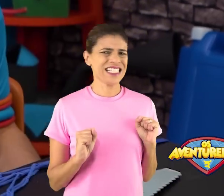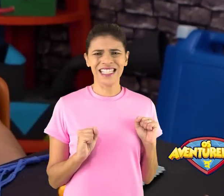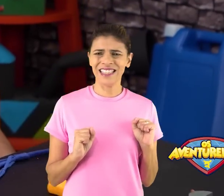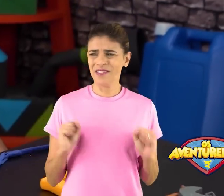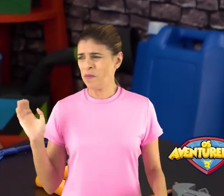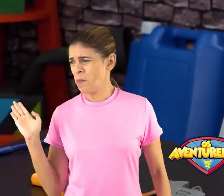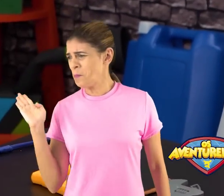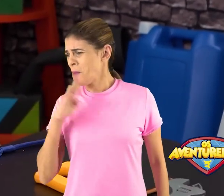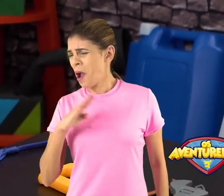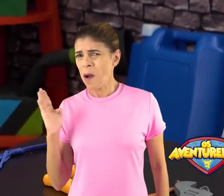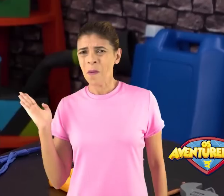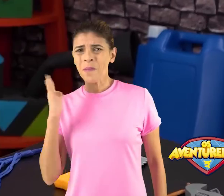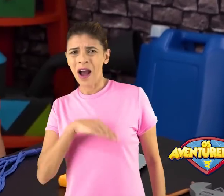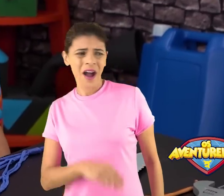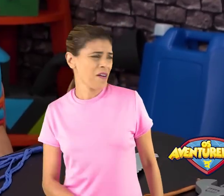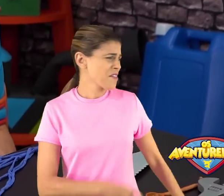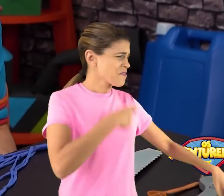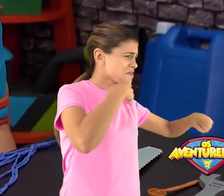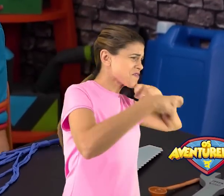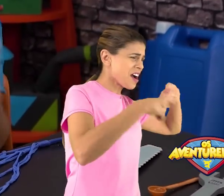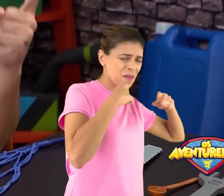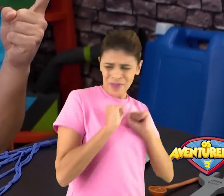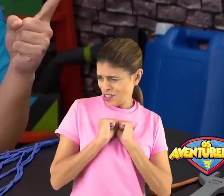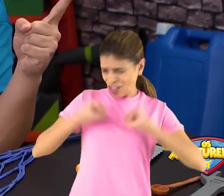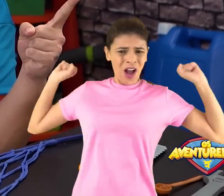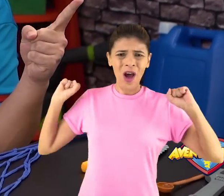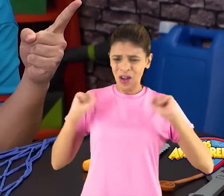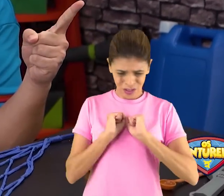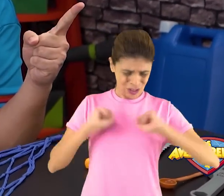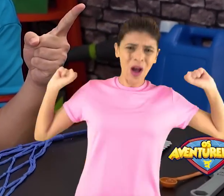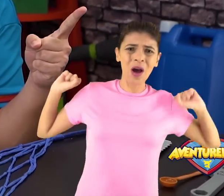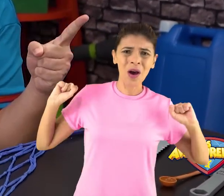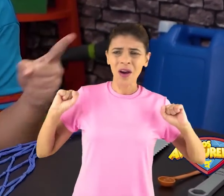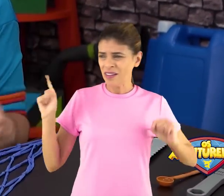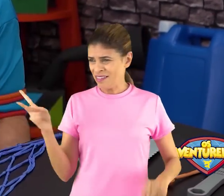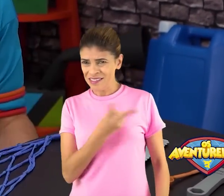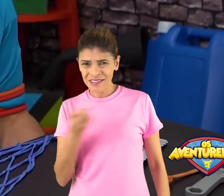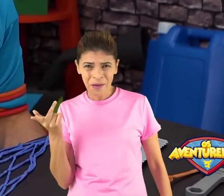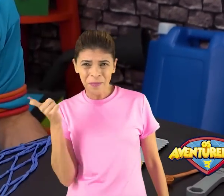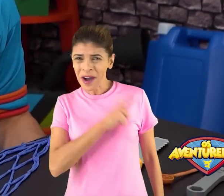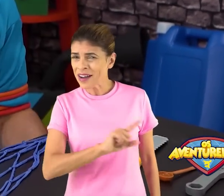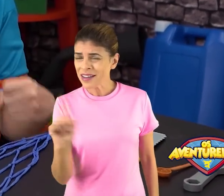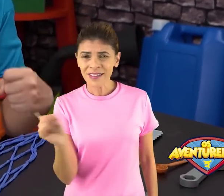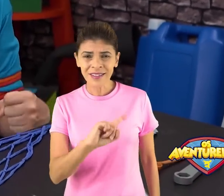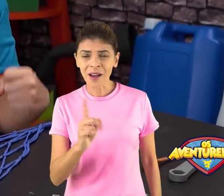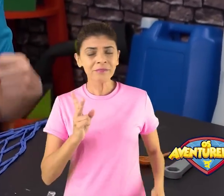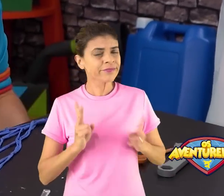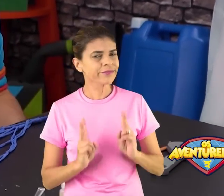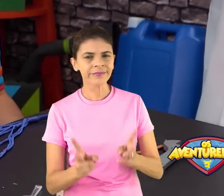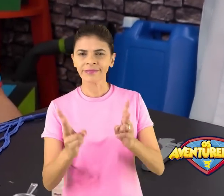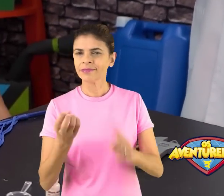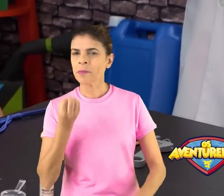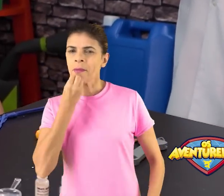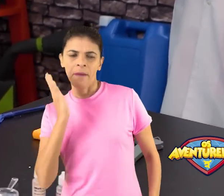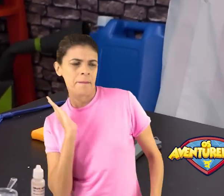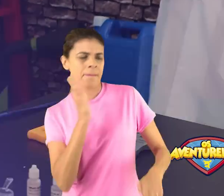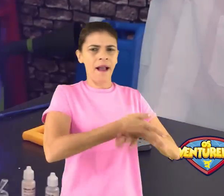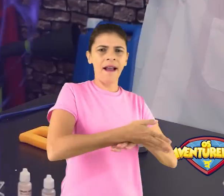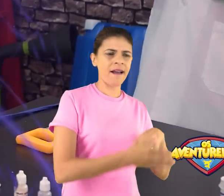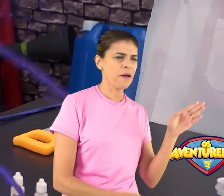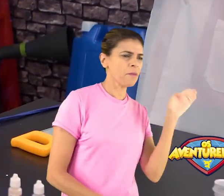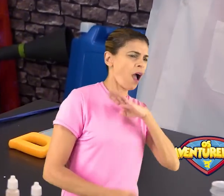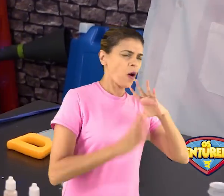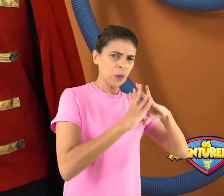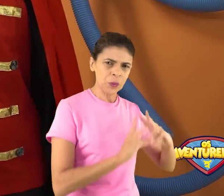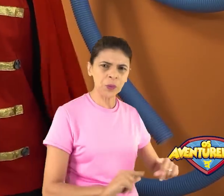Me solta, doutor Mau Mau! Me solta, Vamp! Vocês não vão se dar bem nessa, porque no final, o bem sempre vence o